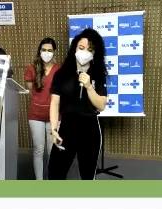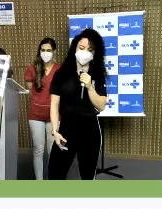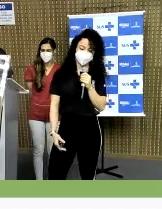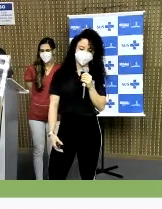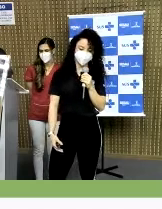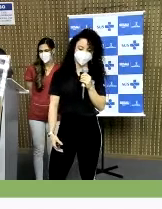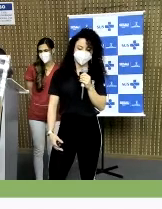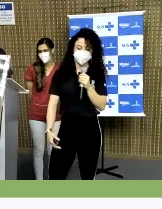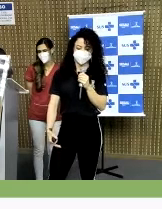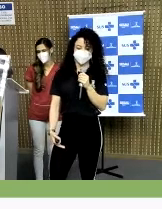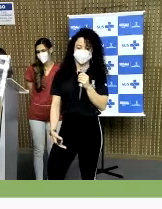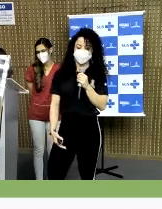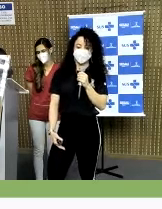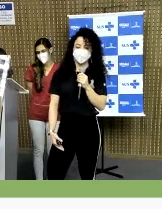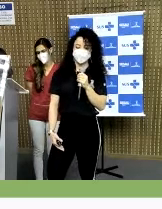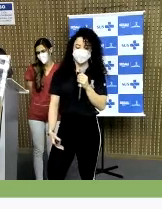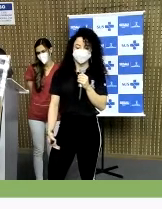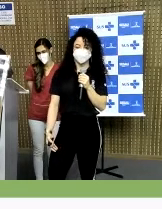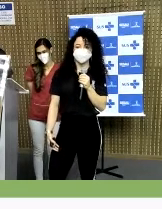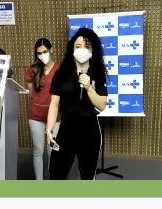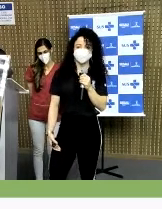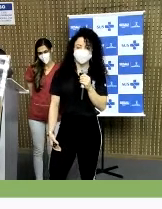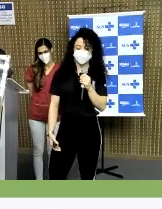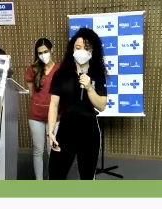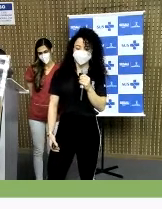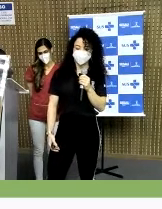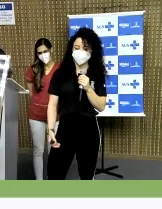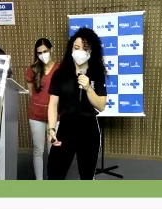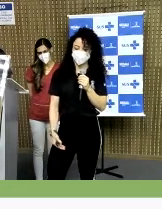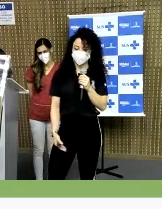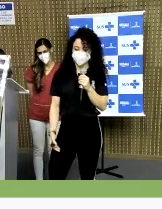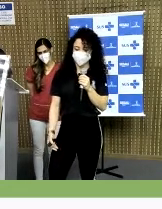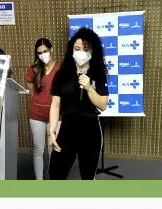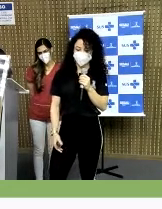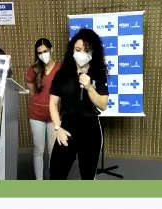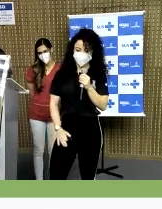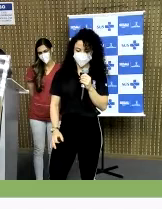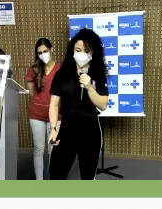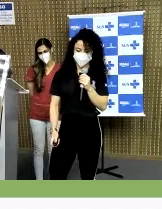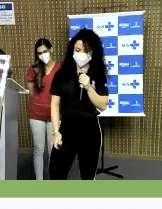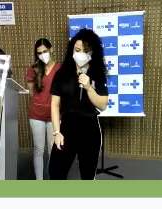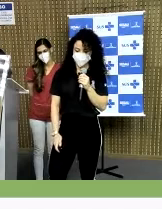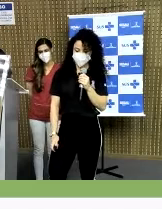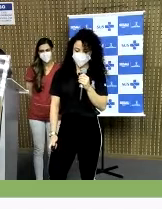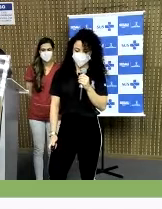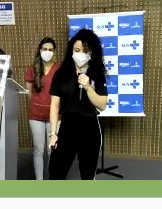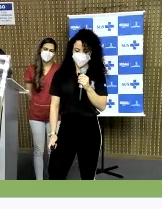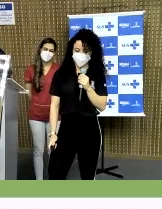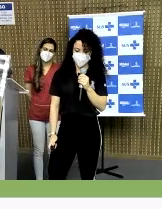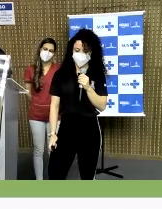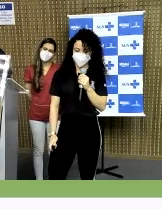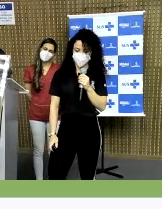nós também não temos vínculos em relação ao planejamento das ações do PSE, né? Por isso que ficou zerado, nós não realizamos.